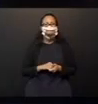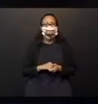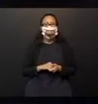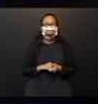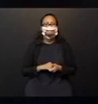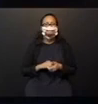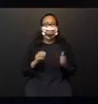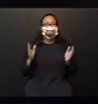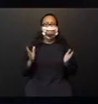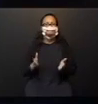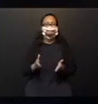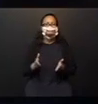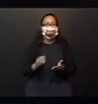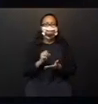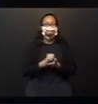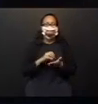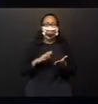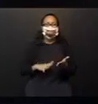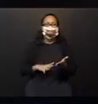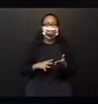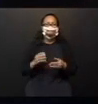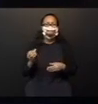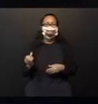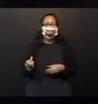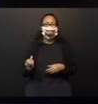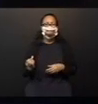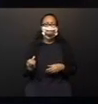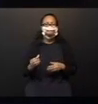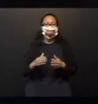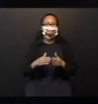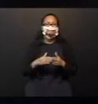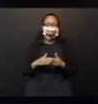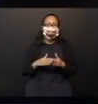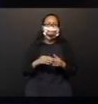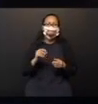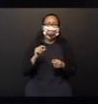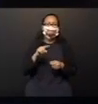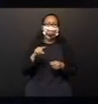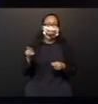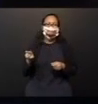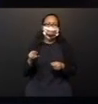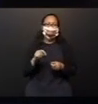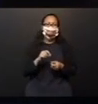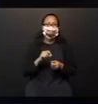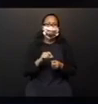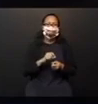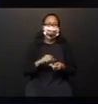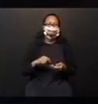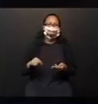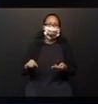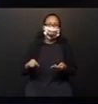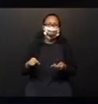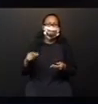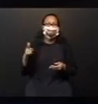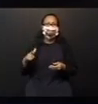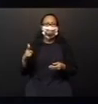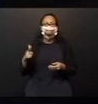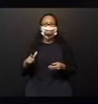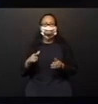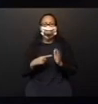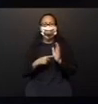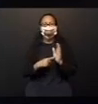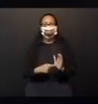Agora, no exercício 6, ele pede para você reescrever as frases, apresentando a